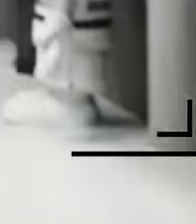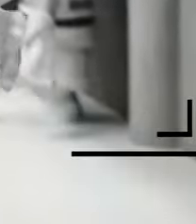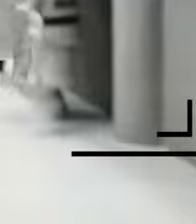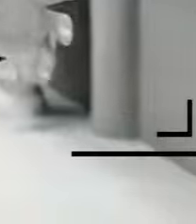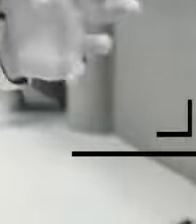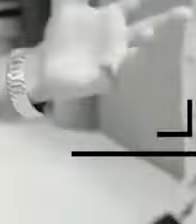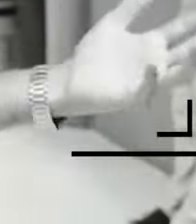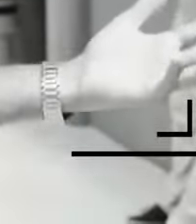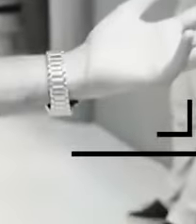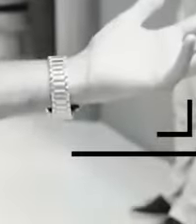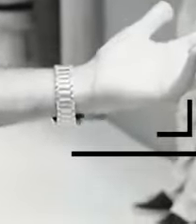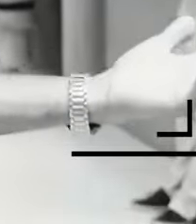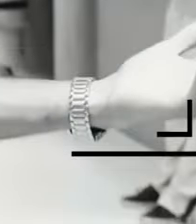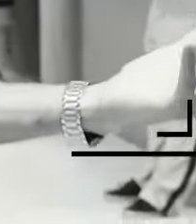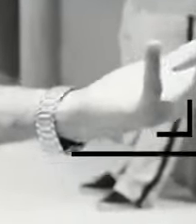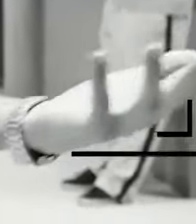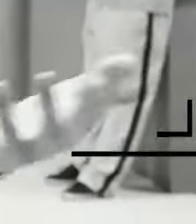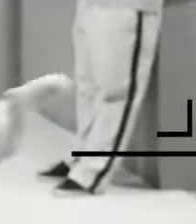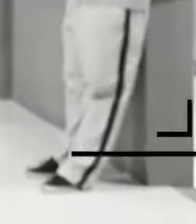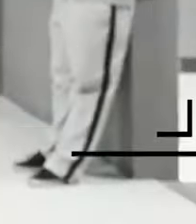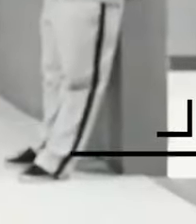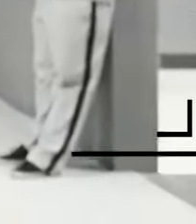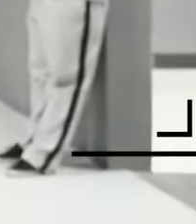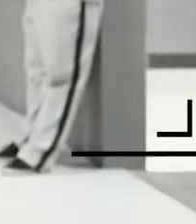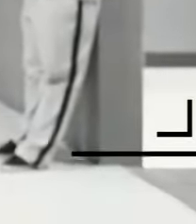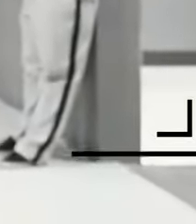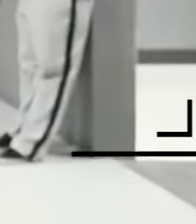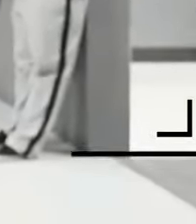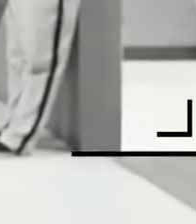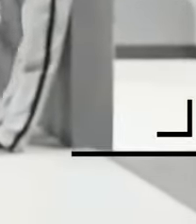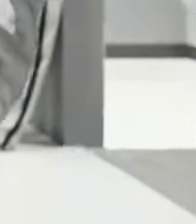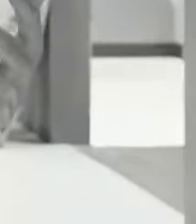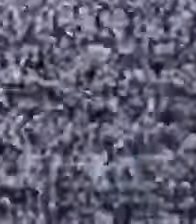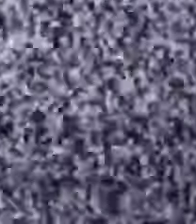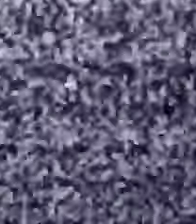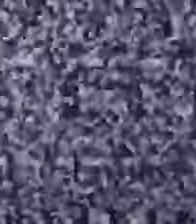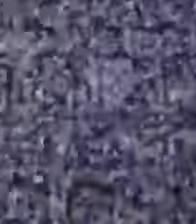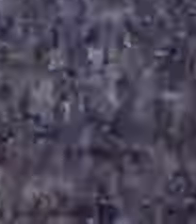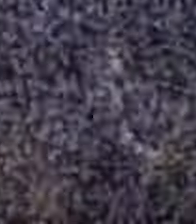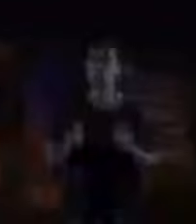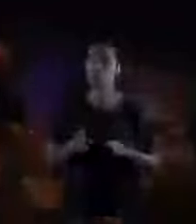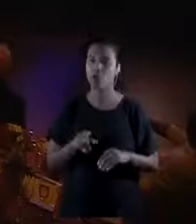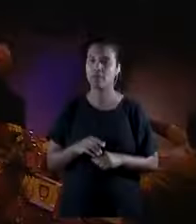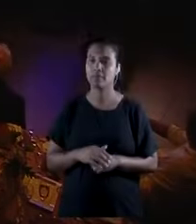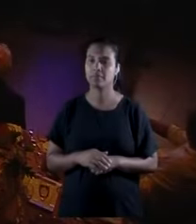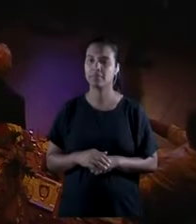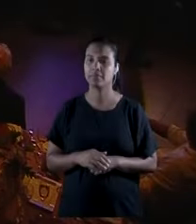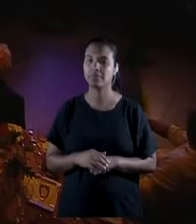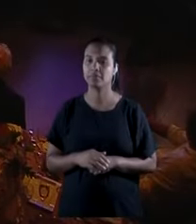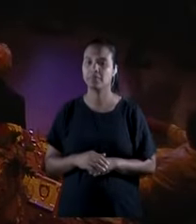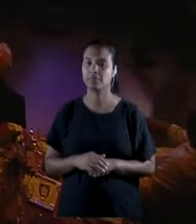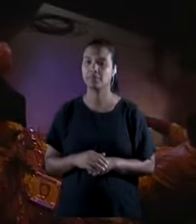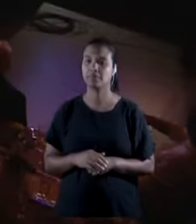Aliás, a Federação Paulista de Futebol veio arrebentando nesse super projeto, man.